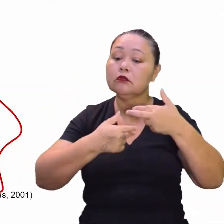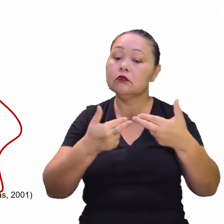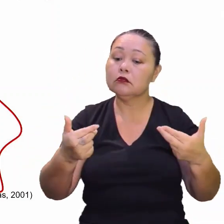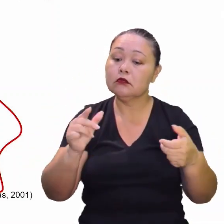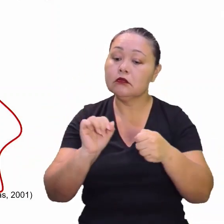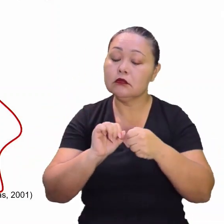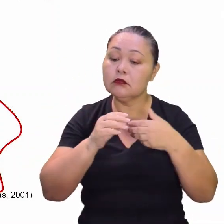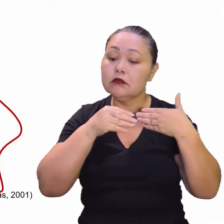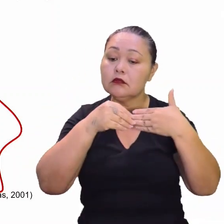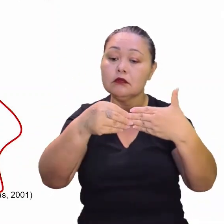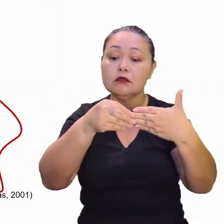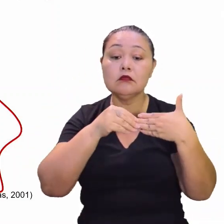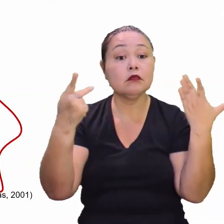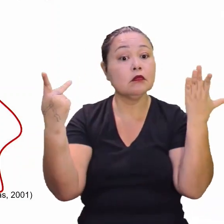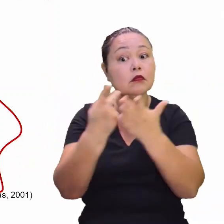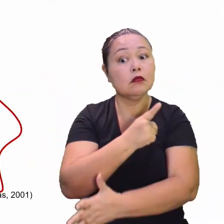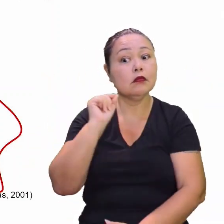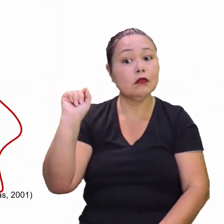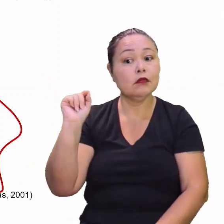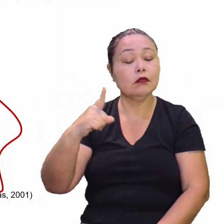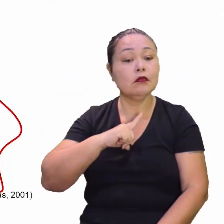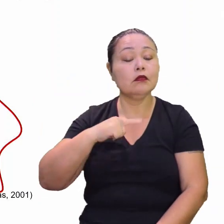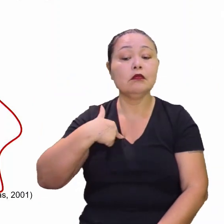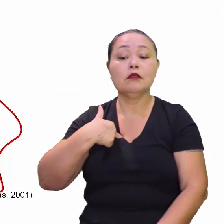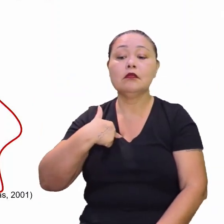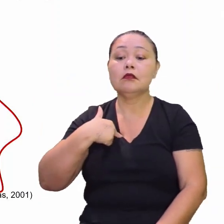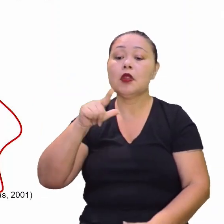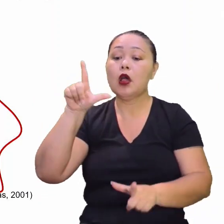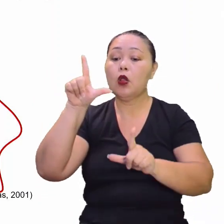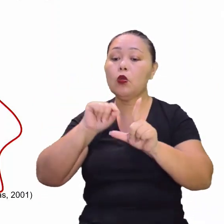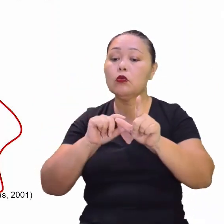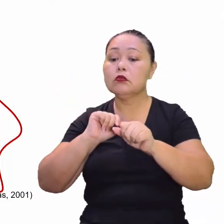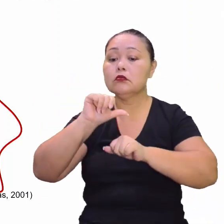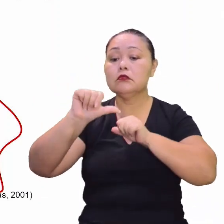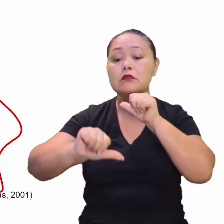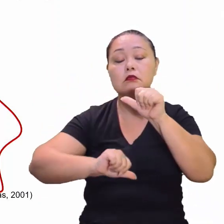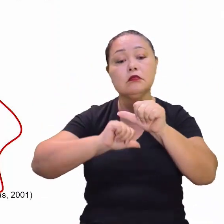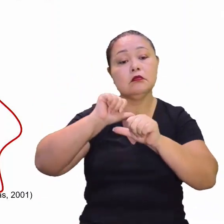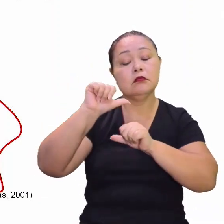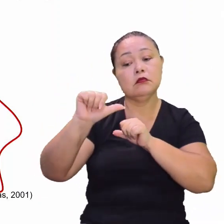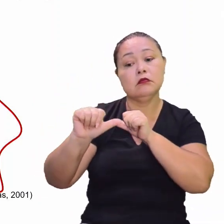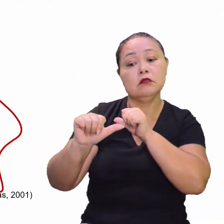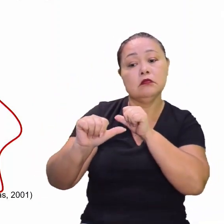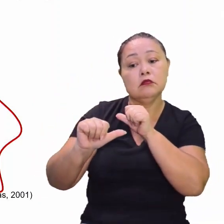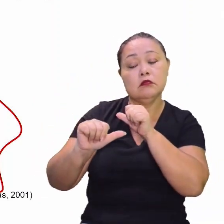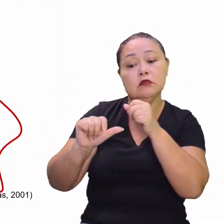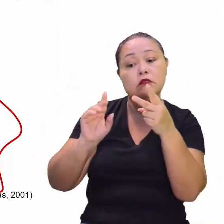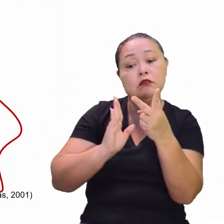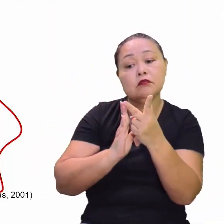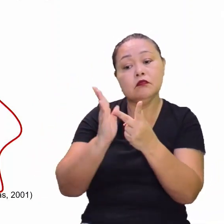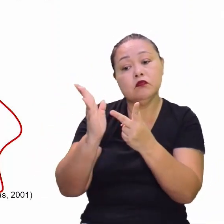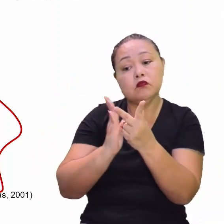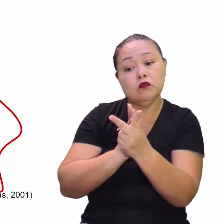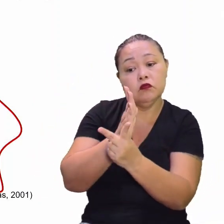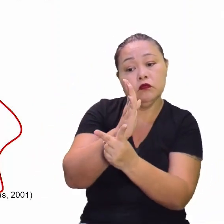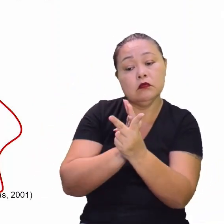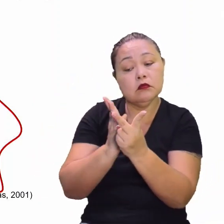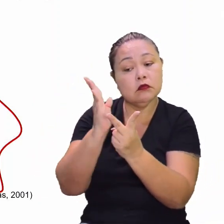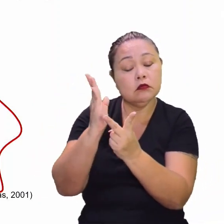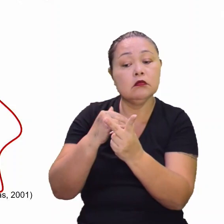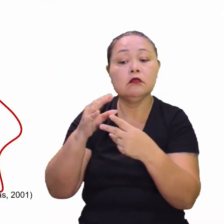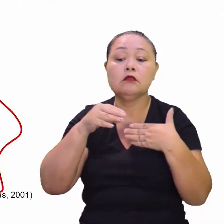a gente pode falar que aqui está acontecendo o que a gente chama na logística um processo intermodal de